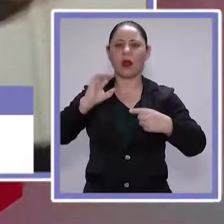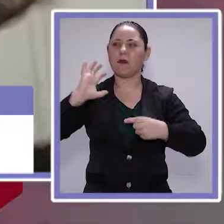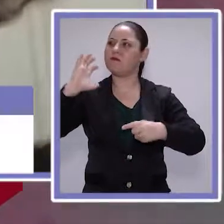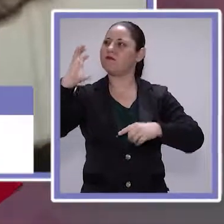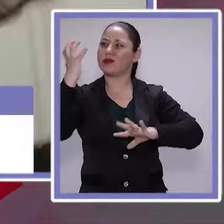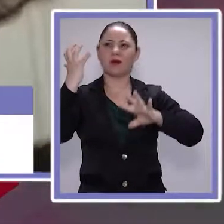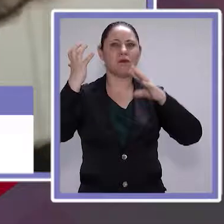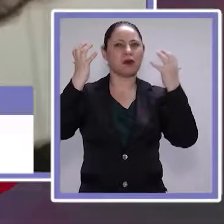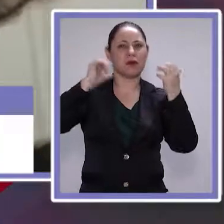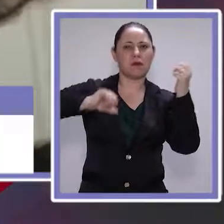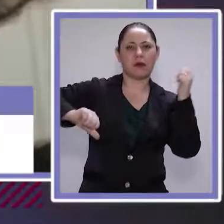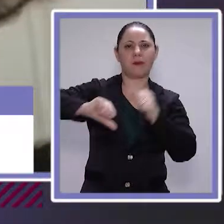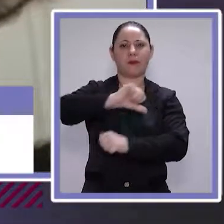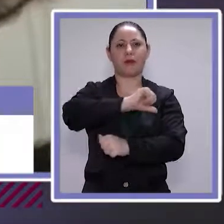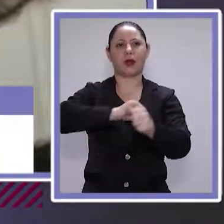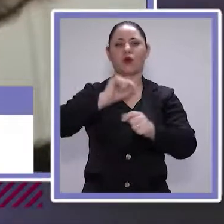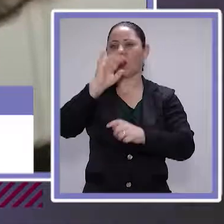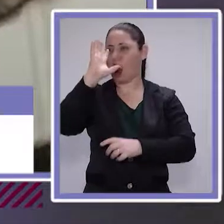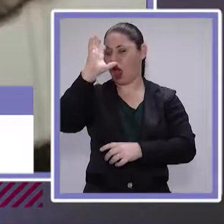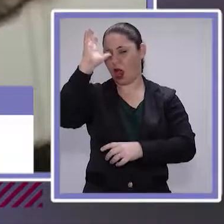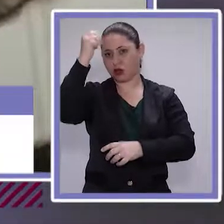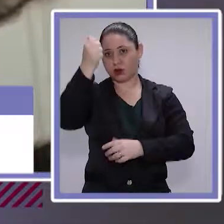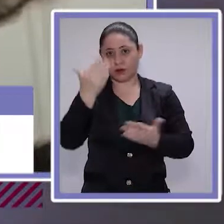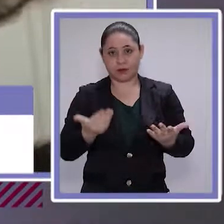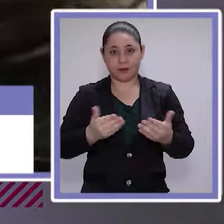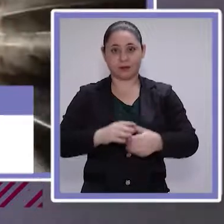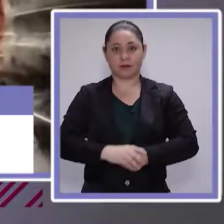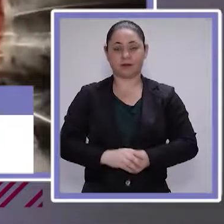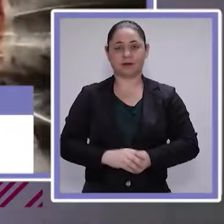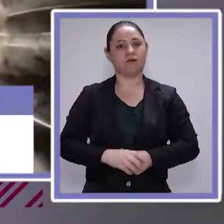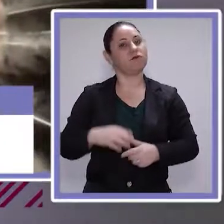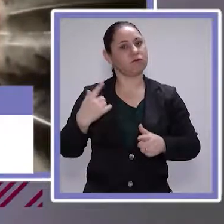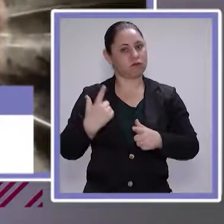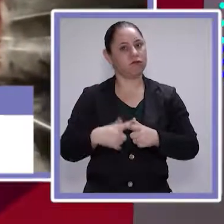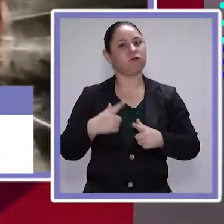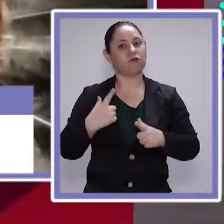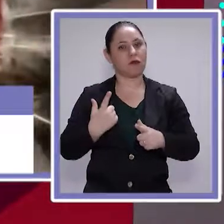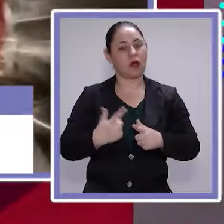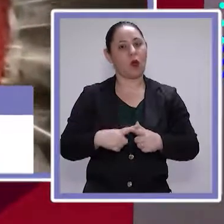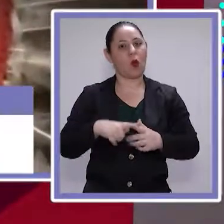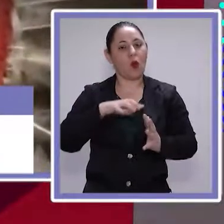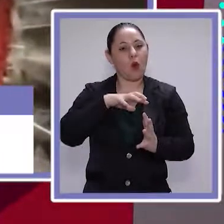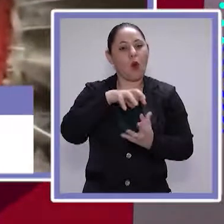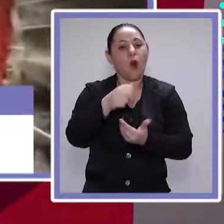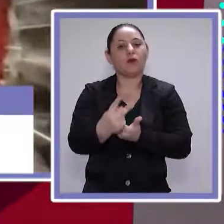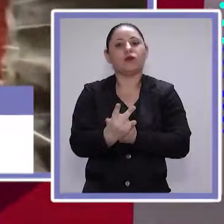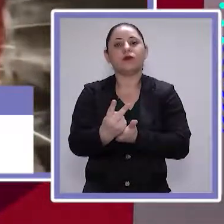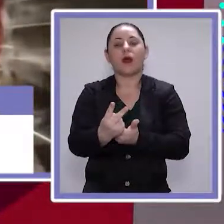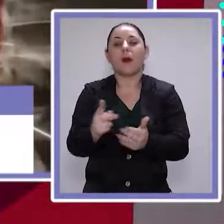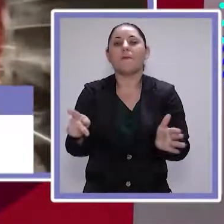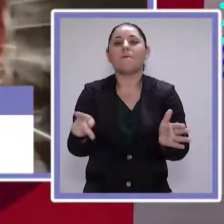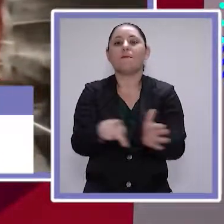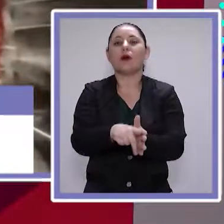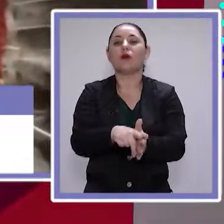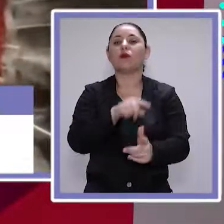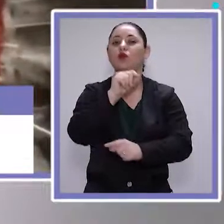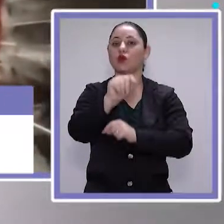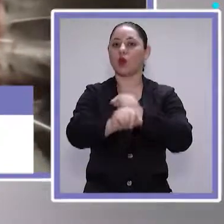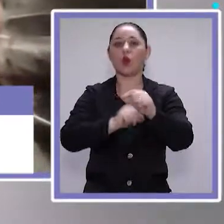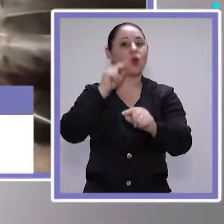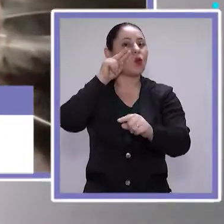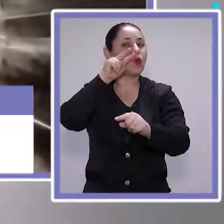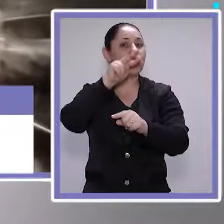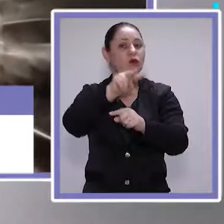discutir mudanças climáticas junto com quem toma a decisão. Até porque as maiores áreas de preservação hoje no mundo estão sob